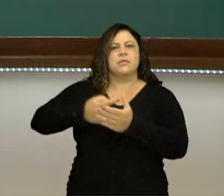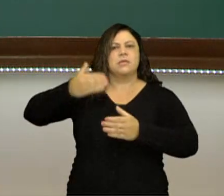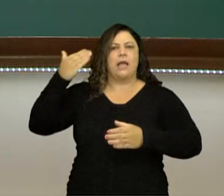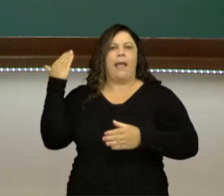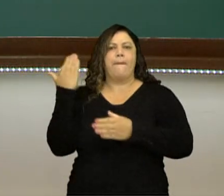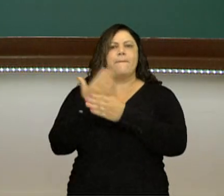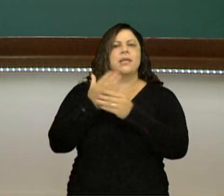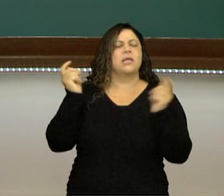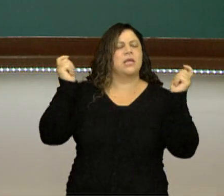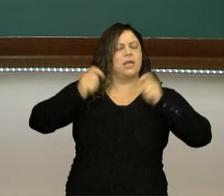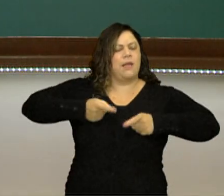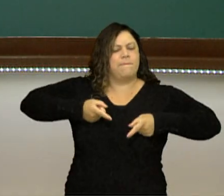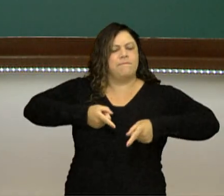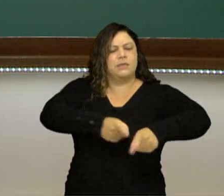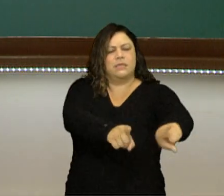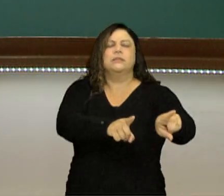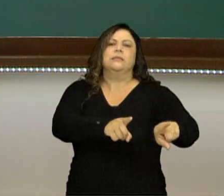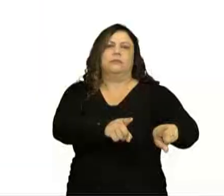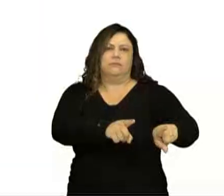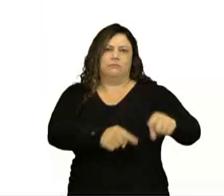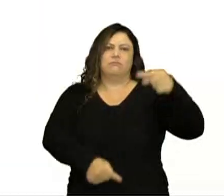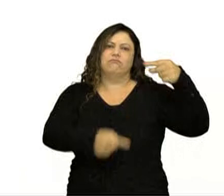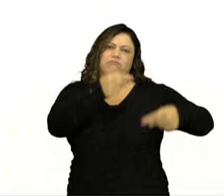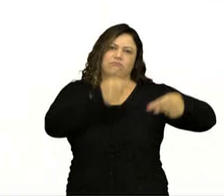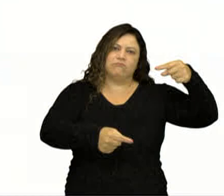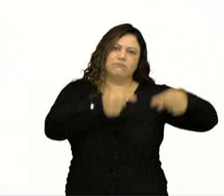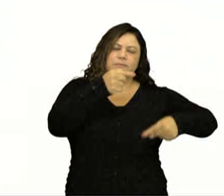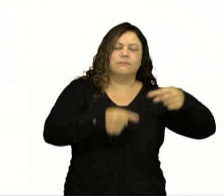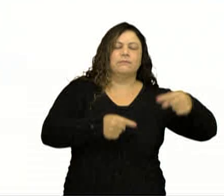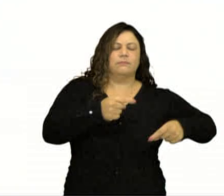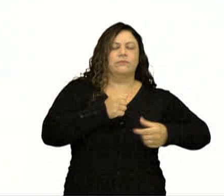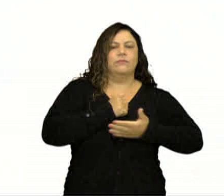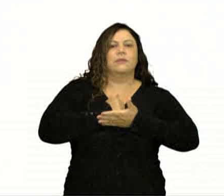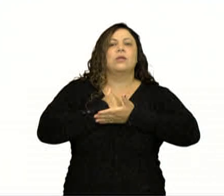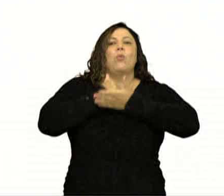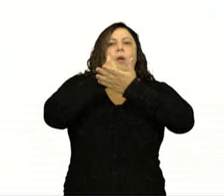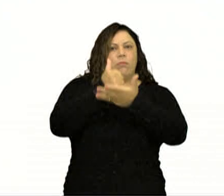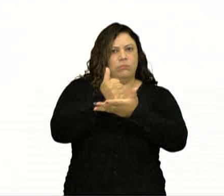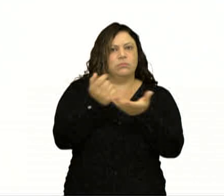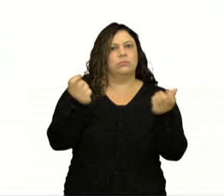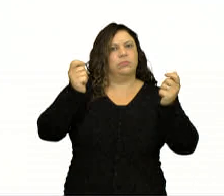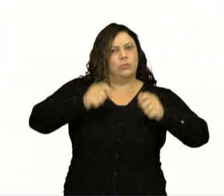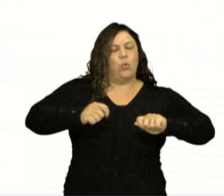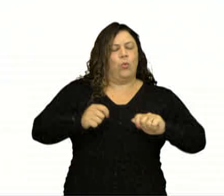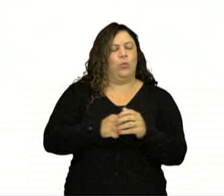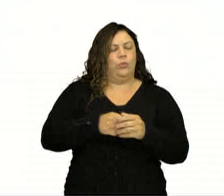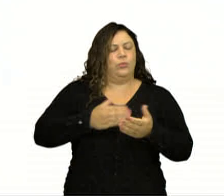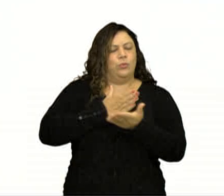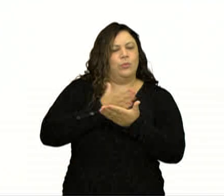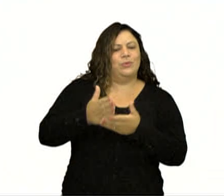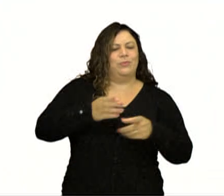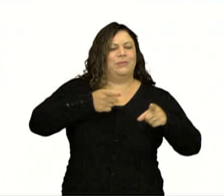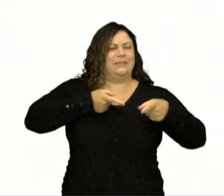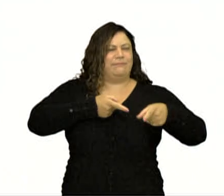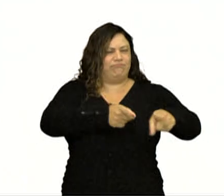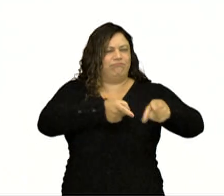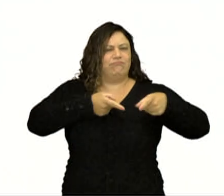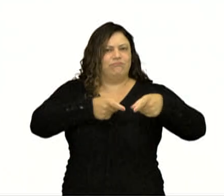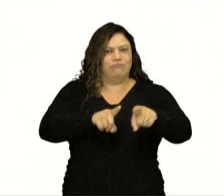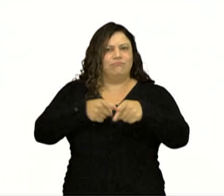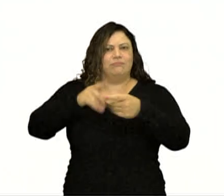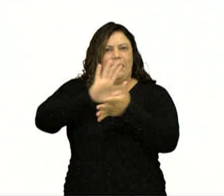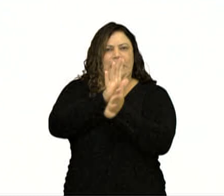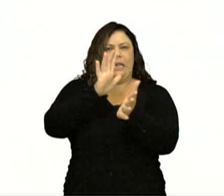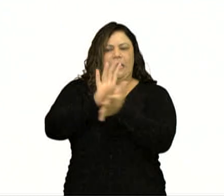seus inimigos políticos. Então, com o apoio do parlamento, Hitler vai iniciar essa perseguição e eliminação de seus opositores.